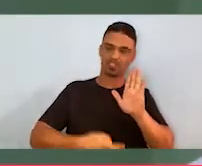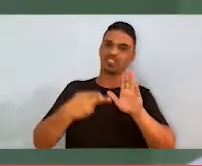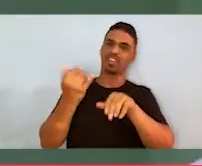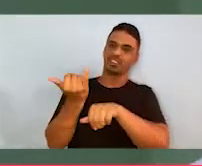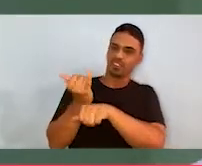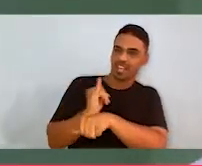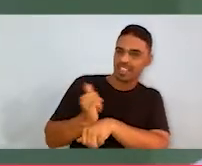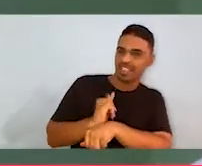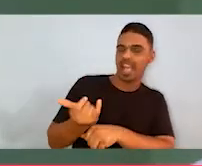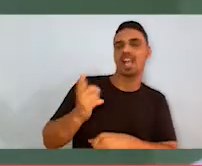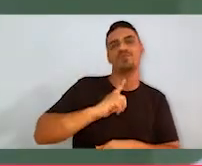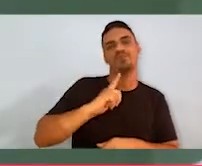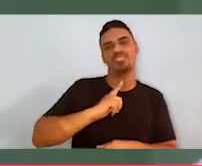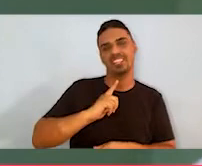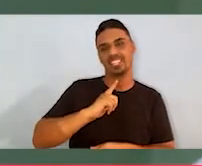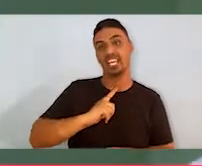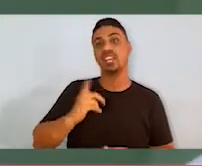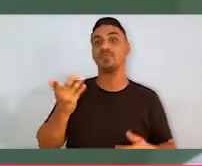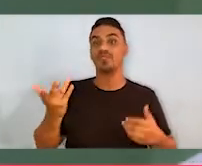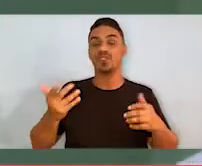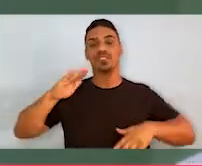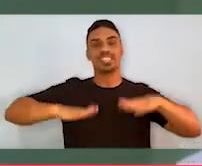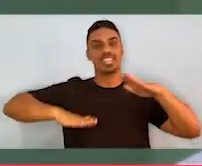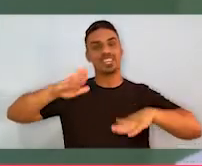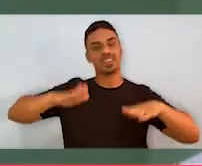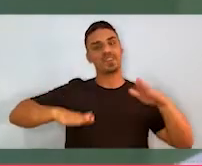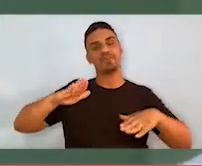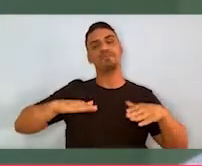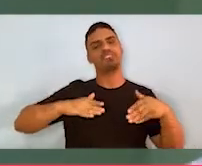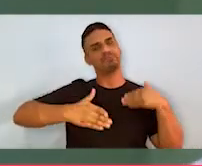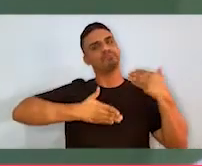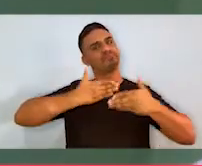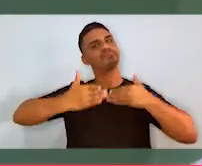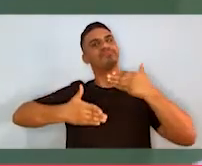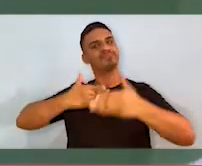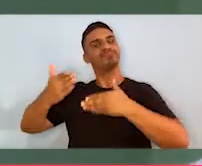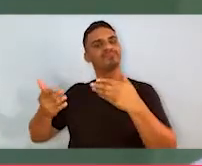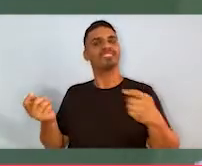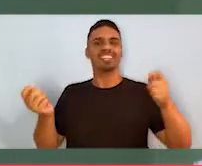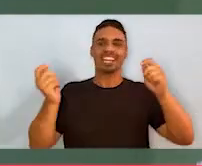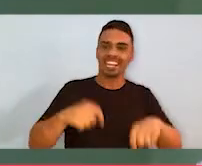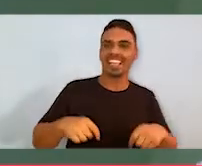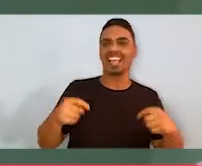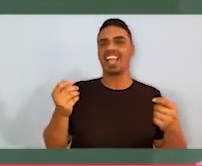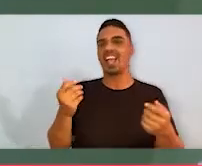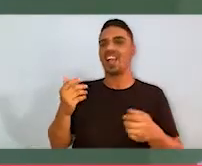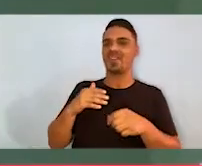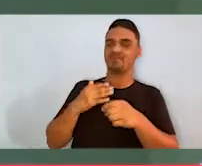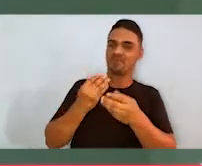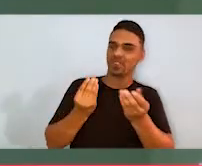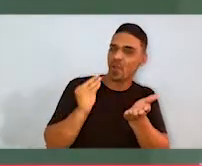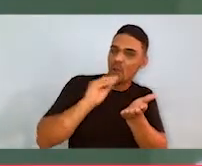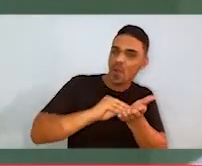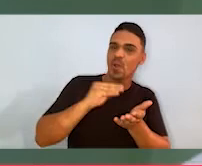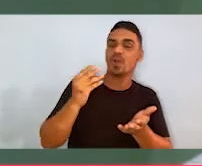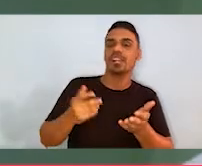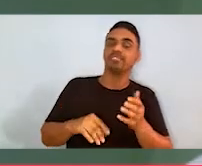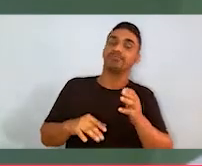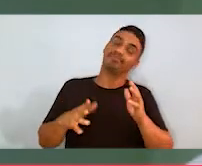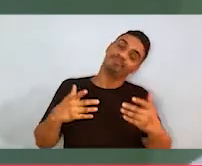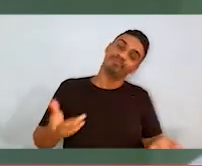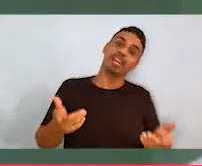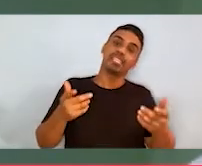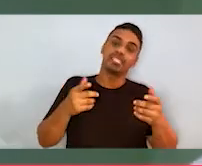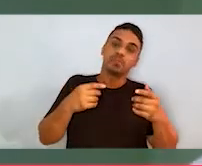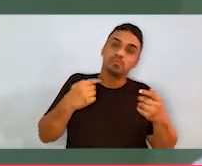de canal, tem algumas outras coisas que eu quero fazer. De repente, derivando disso aí, já rola começar a colocar. Também preciso pesquisar quais